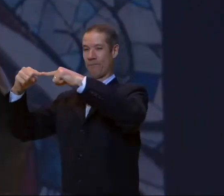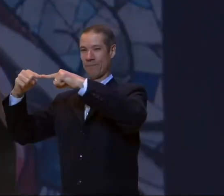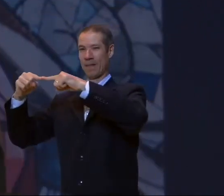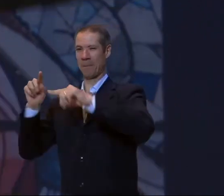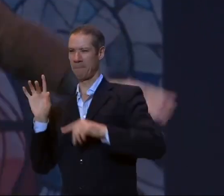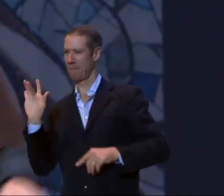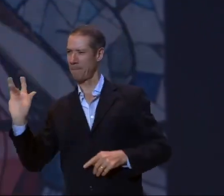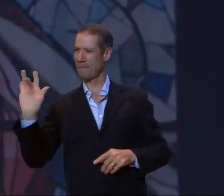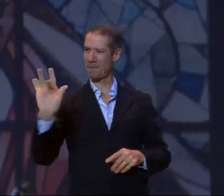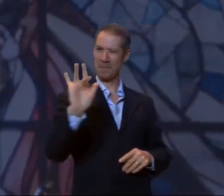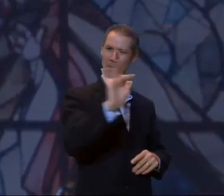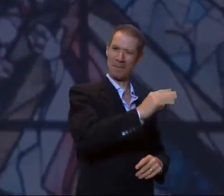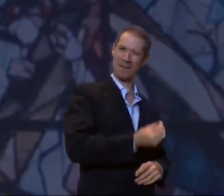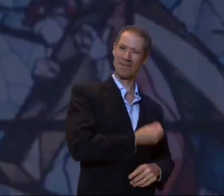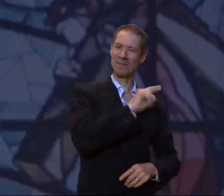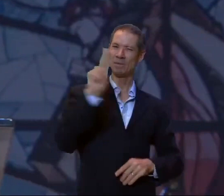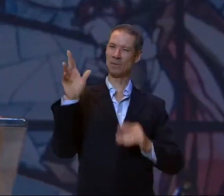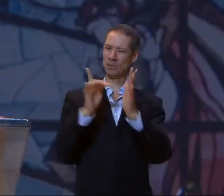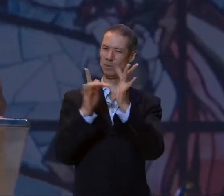em nome de Jesus.